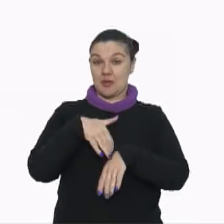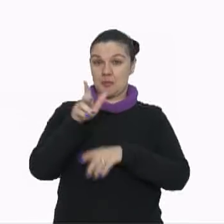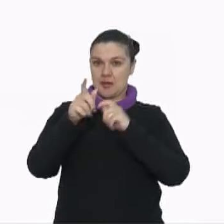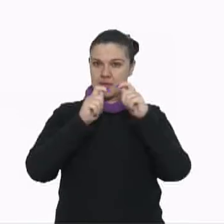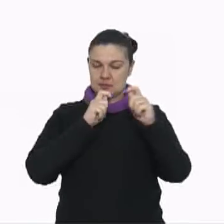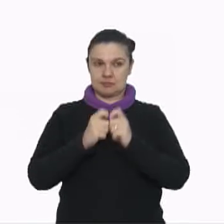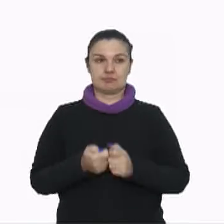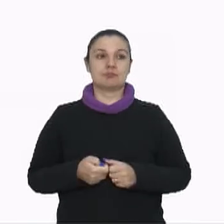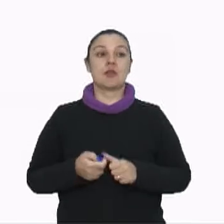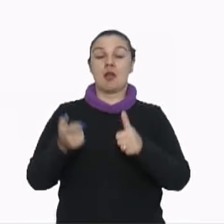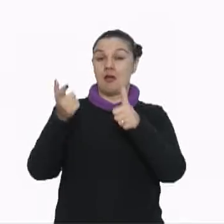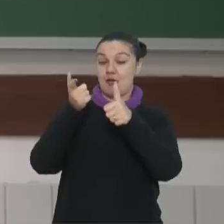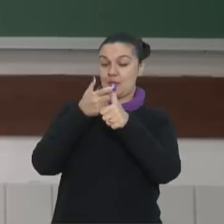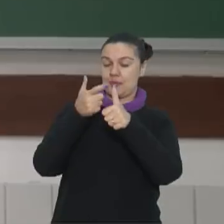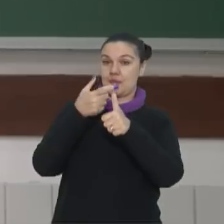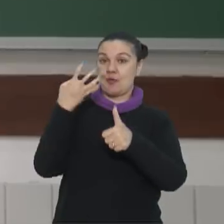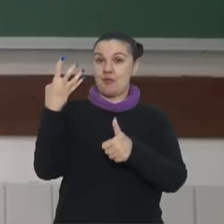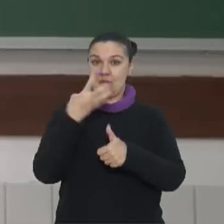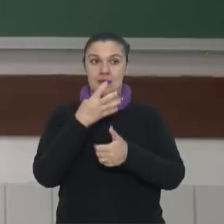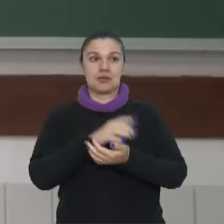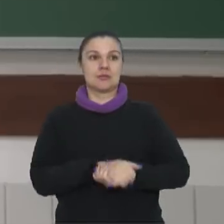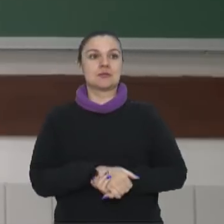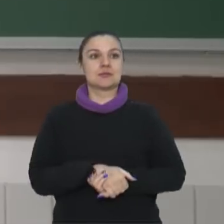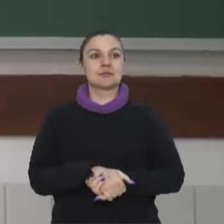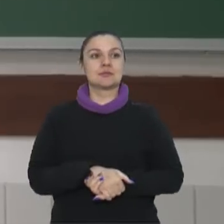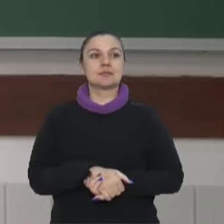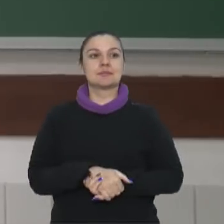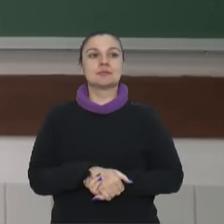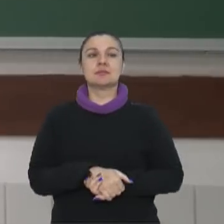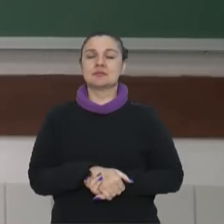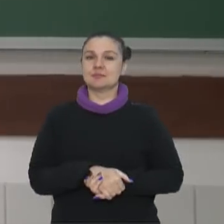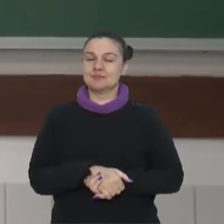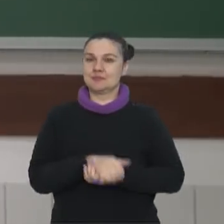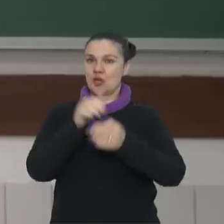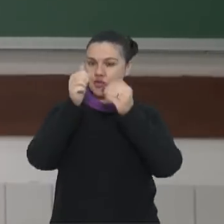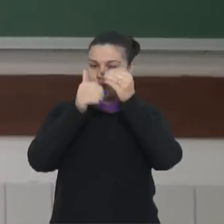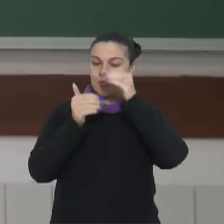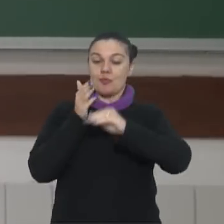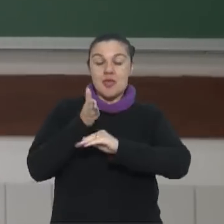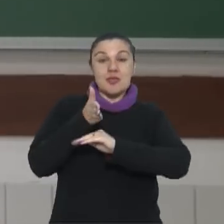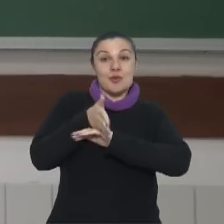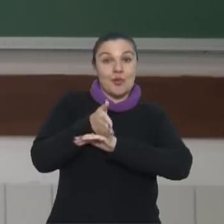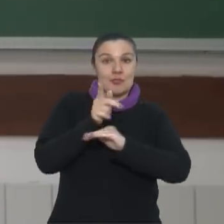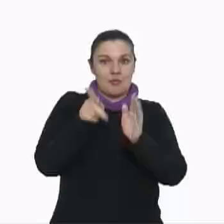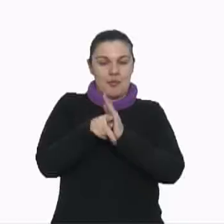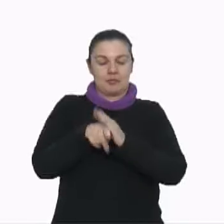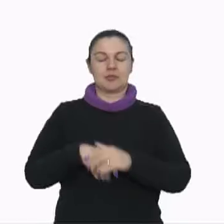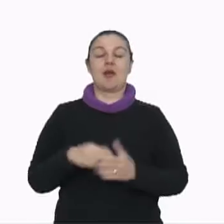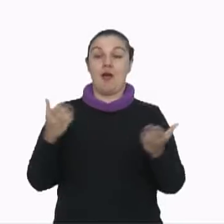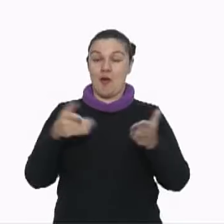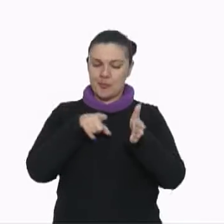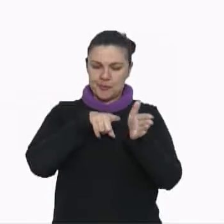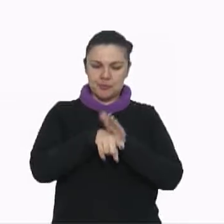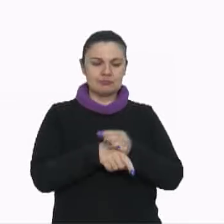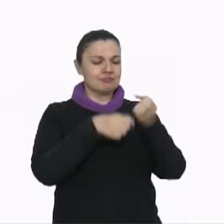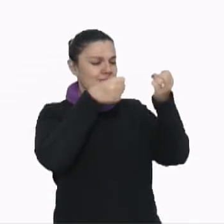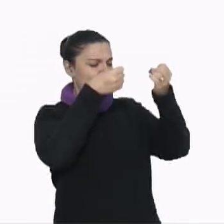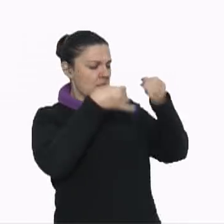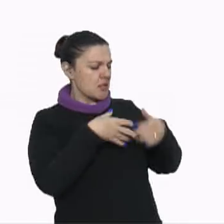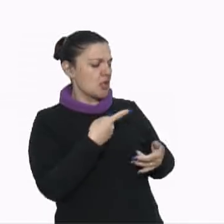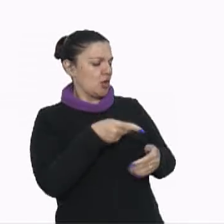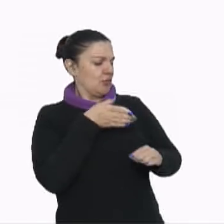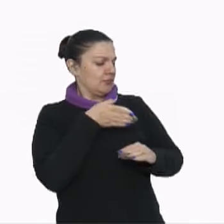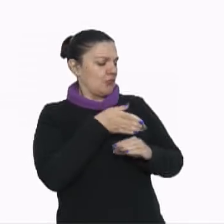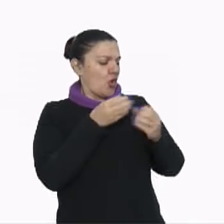entrevista. Parágrafo 4, para você, começa a perguntinha aí para nós. Nós lemos a introdução da entrevista. Pergunta: conte um pouco de